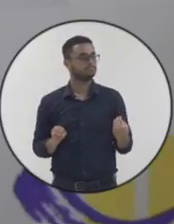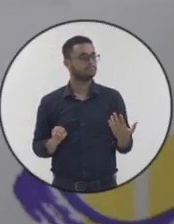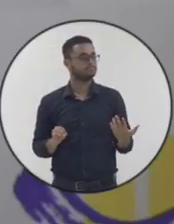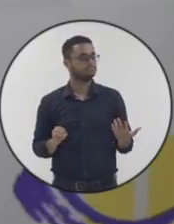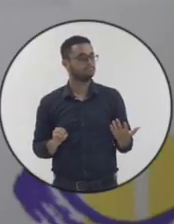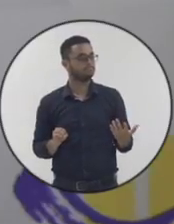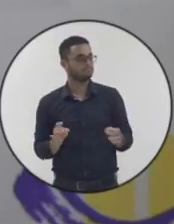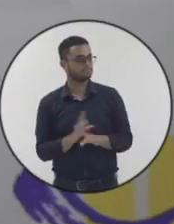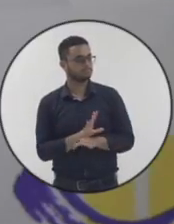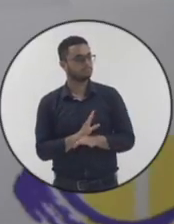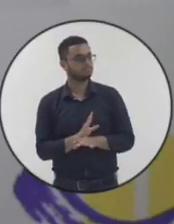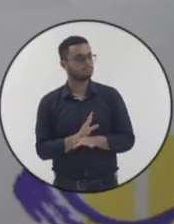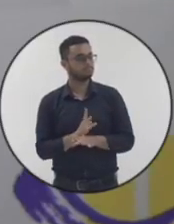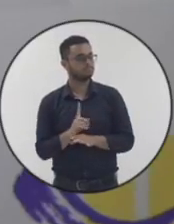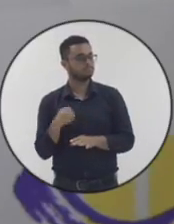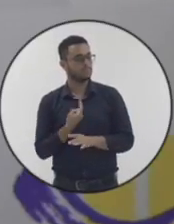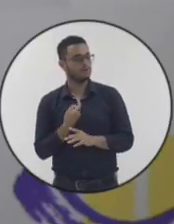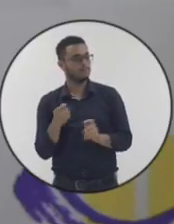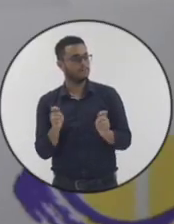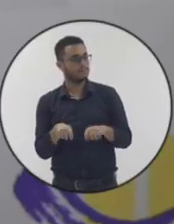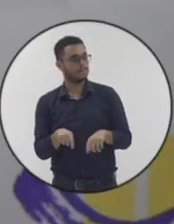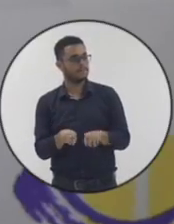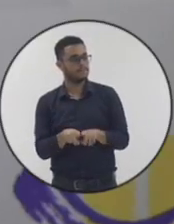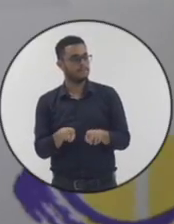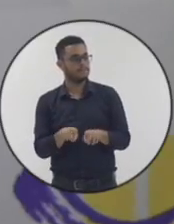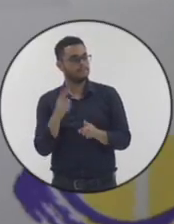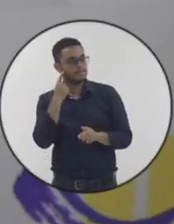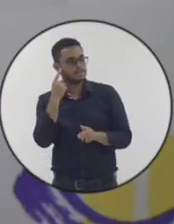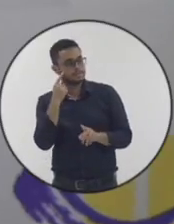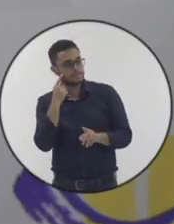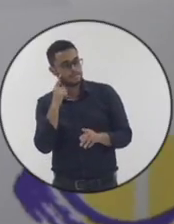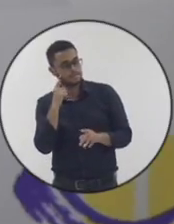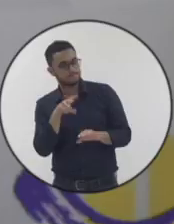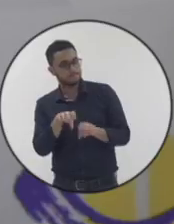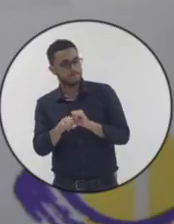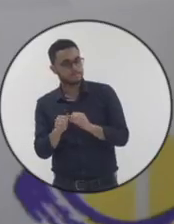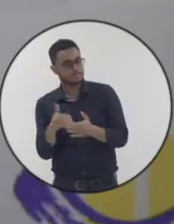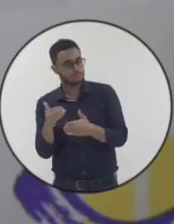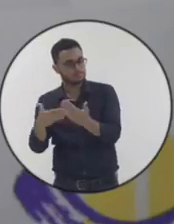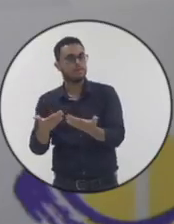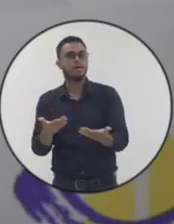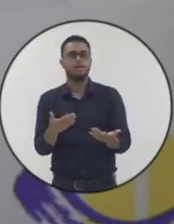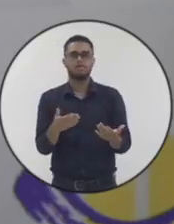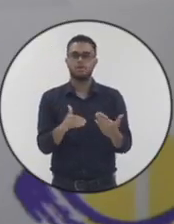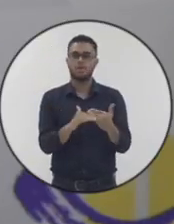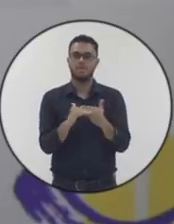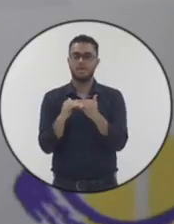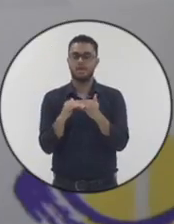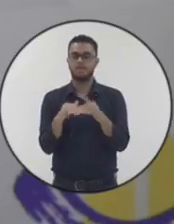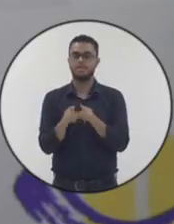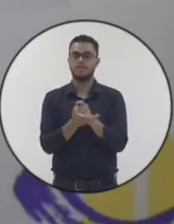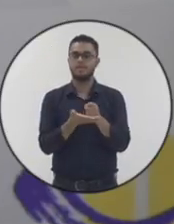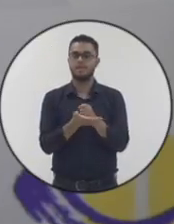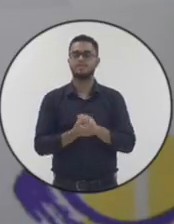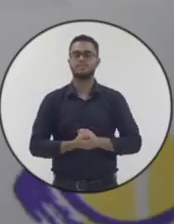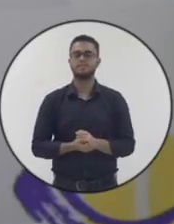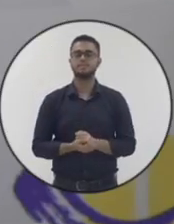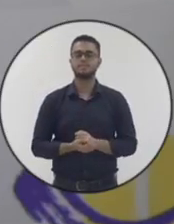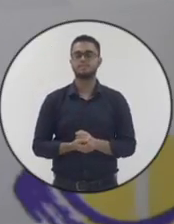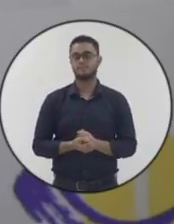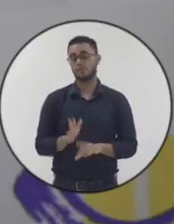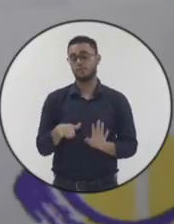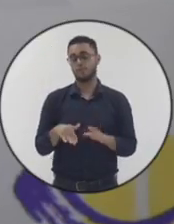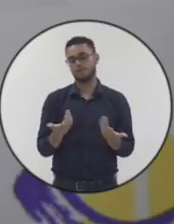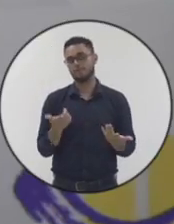caso isso não seja suficiente, a gente pode pensar em formações continuadas, a nível de formação entre pares e a nível de formação de base também. Talvez isso dê um